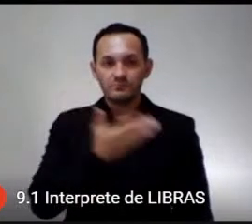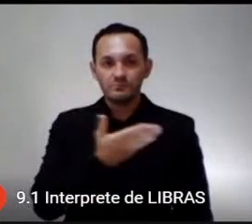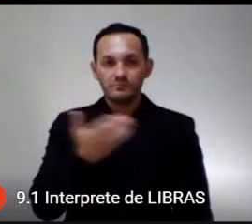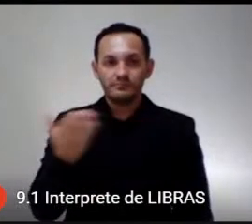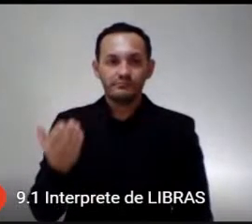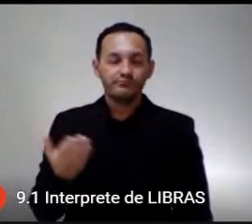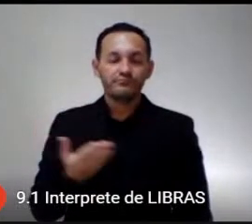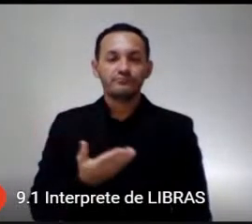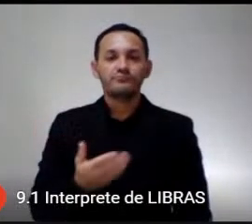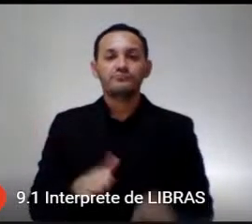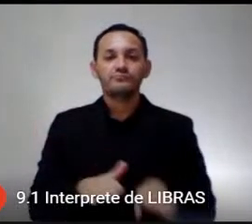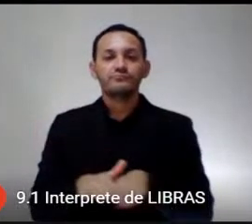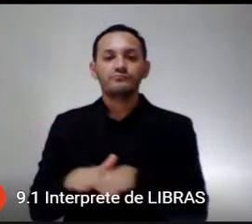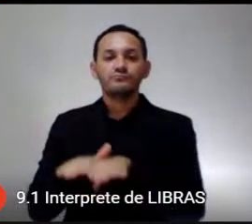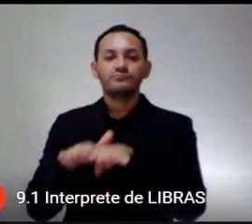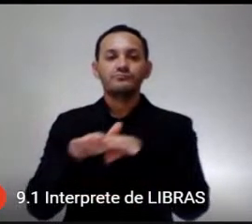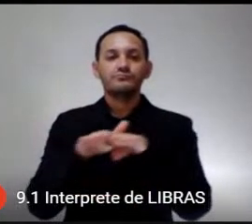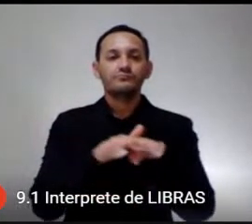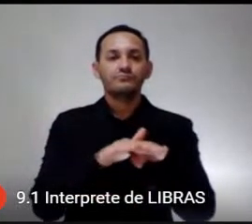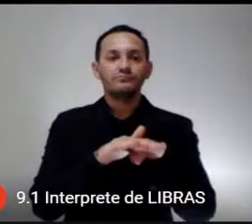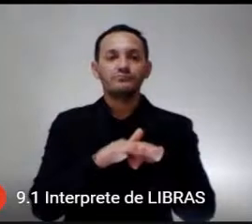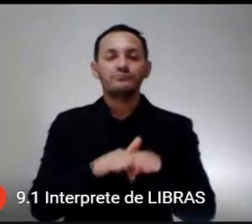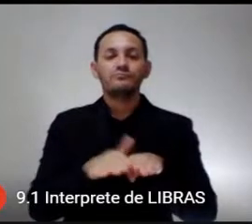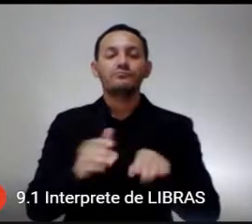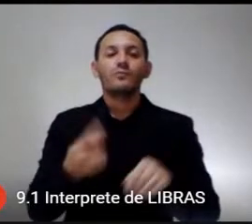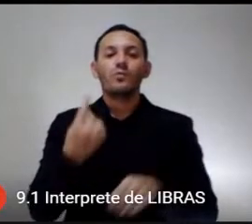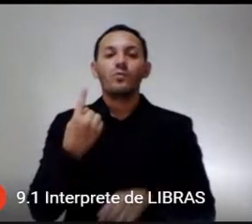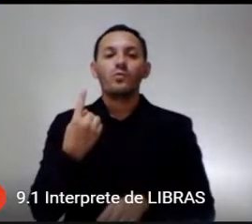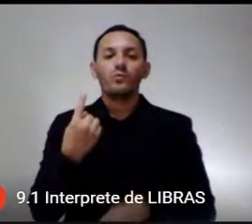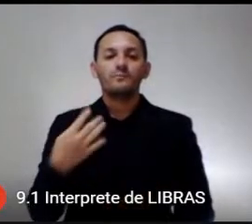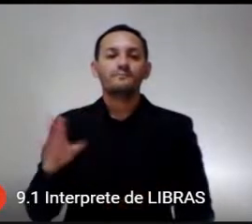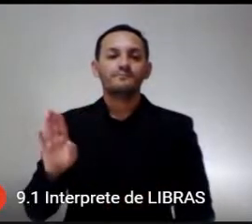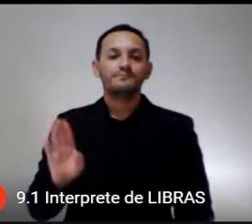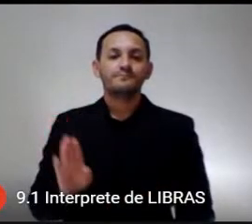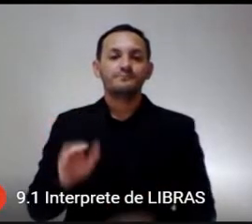maioria, nos termos do voto da divergência, pela